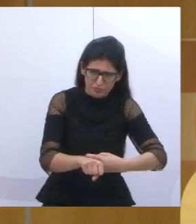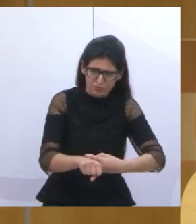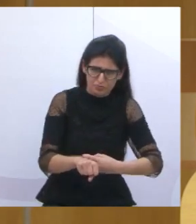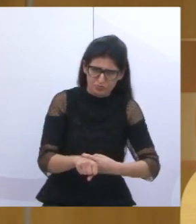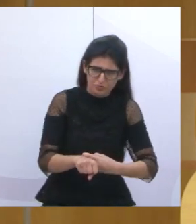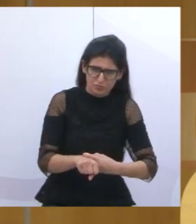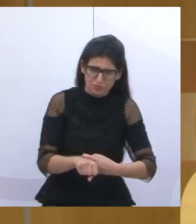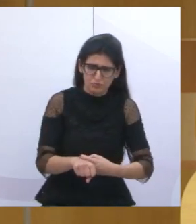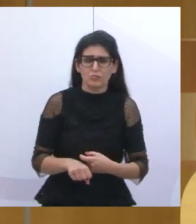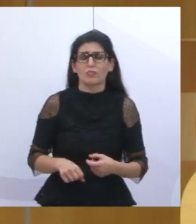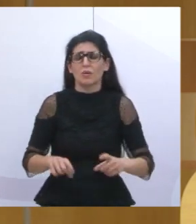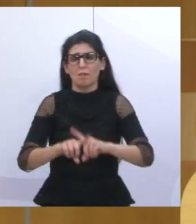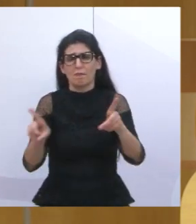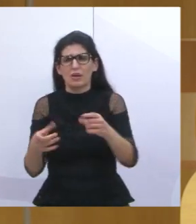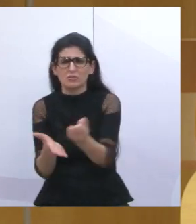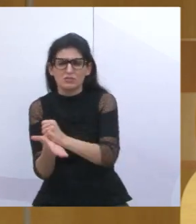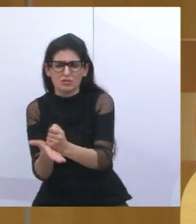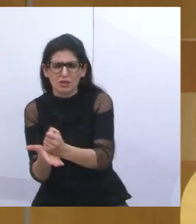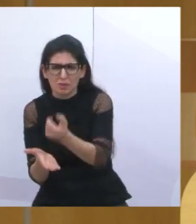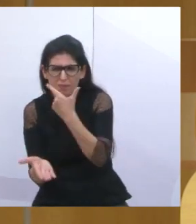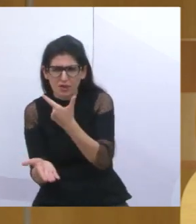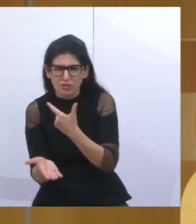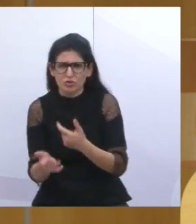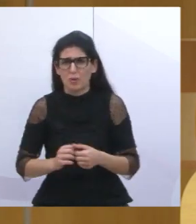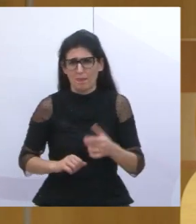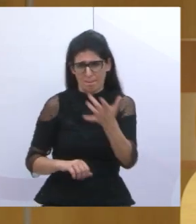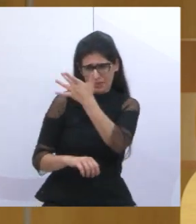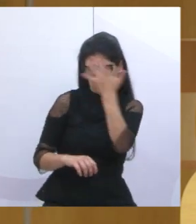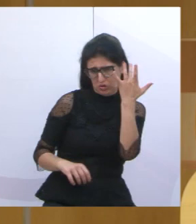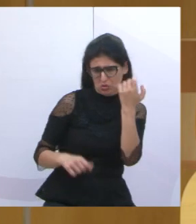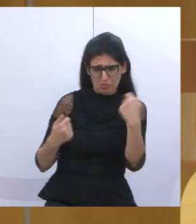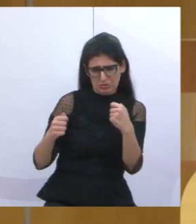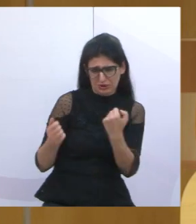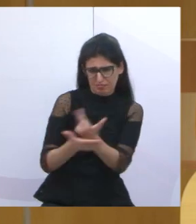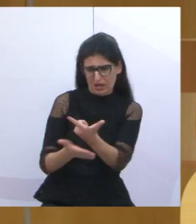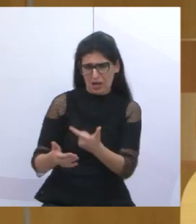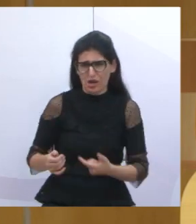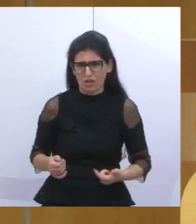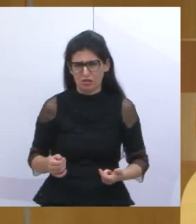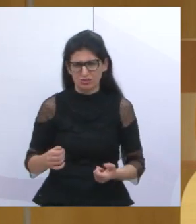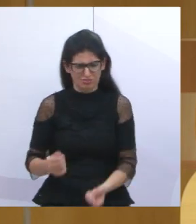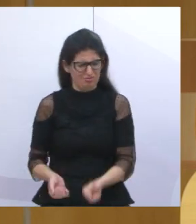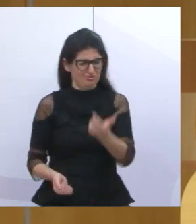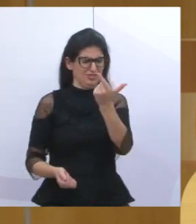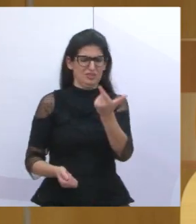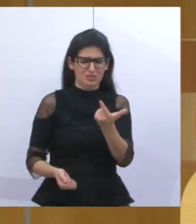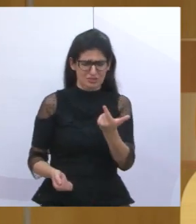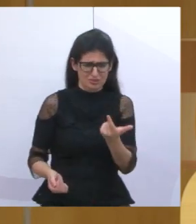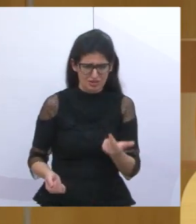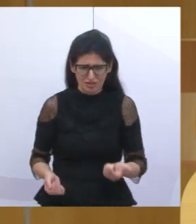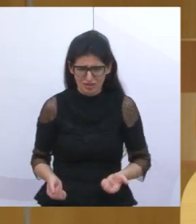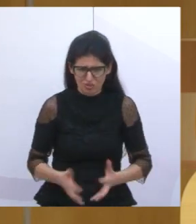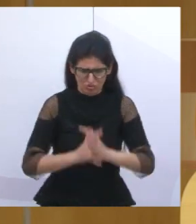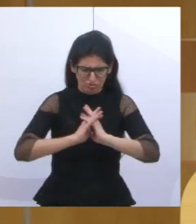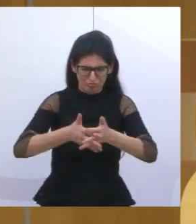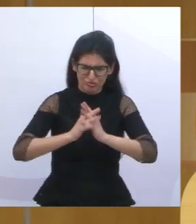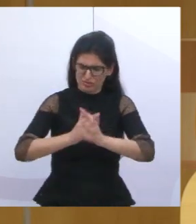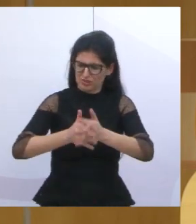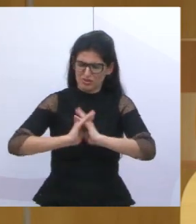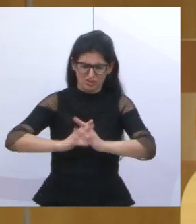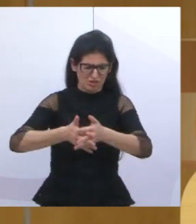relação à questão do medicamento, a gente acha que não, que o contribuinte tem que pagar. Então, são algumas coisas que muitas vezes a gente fala e volta